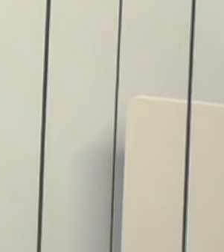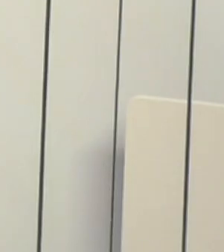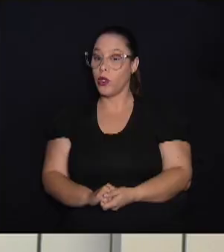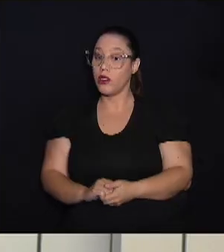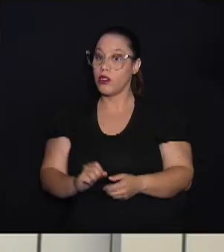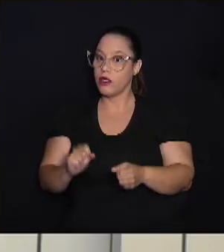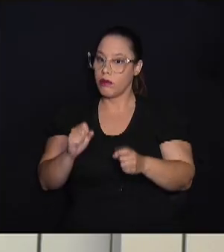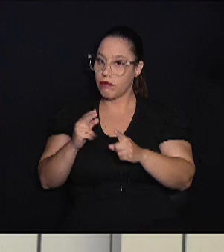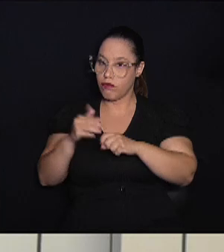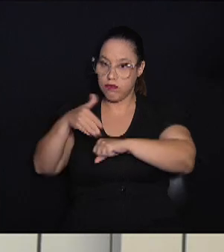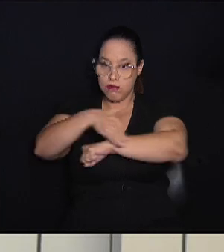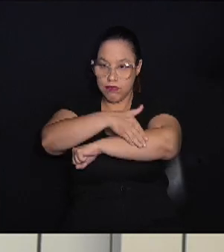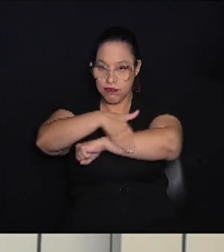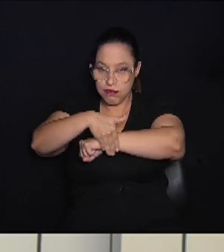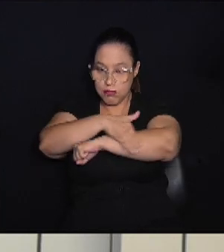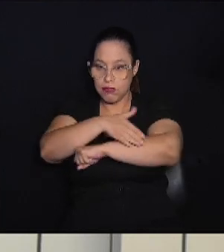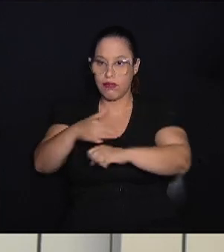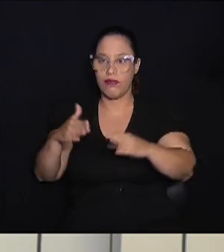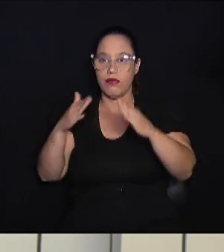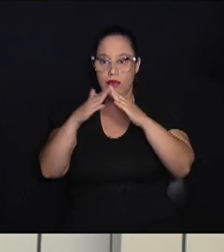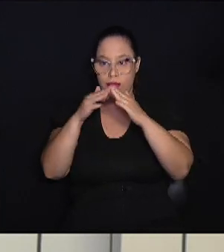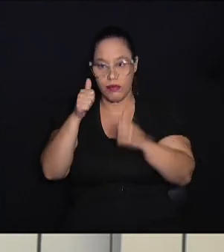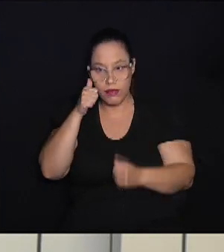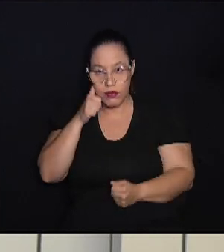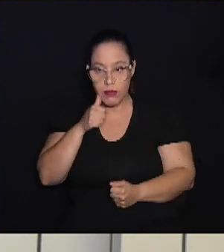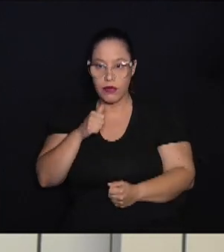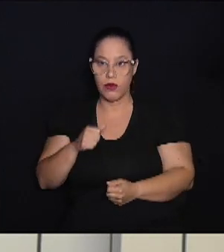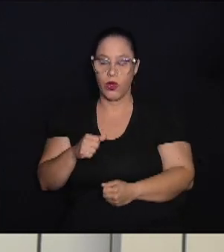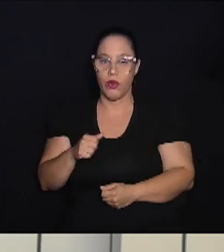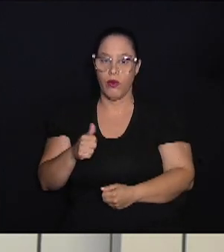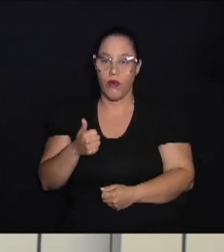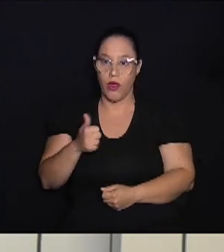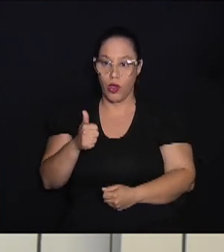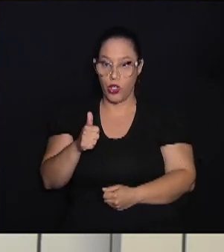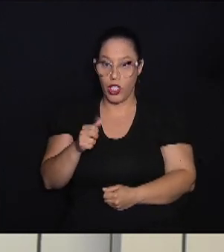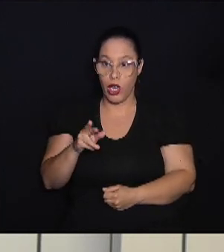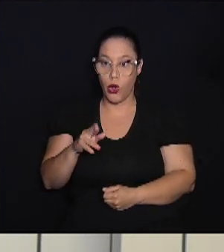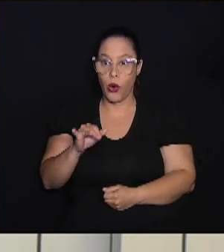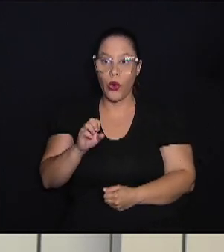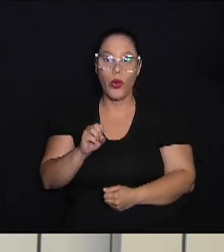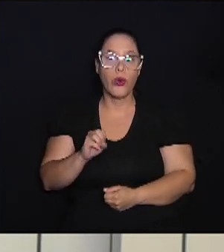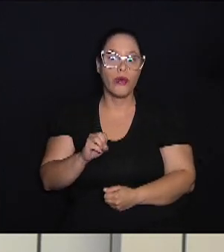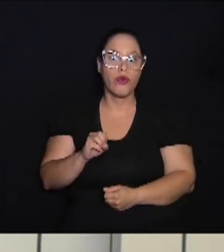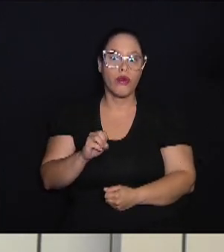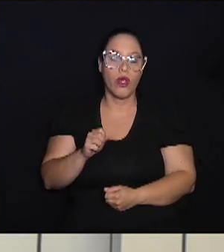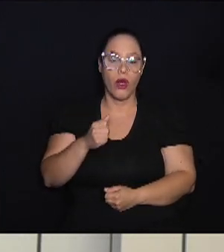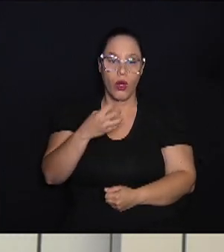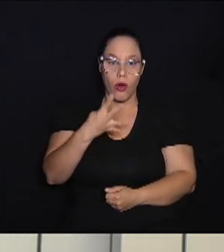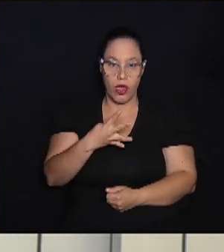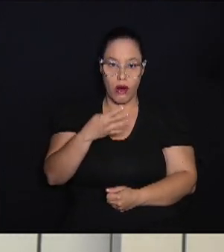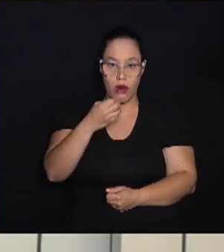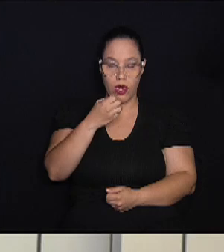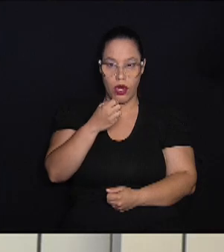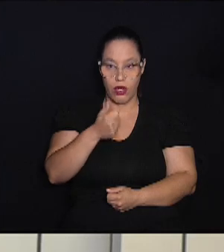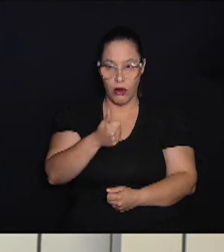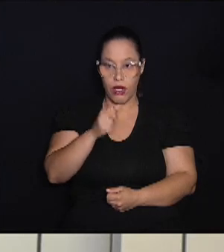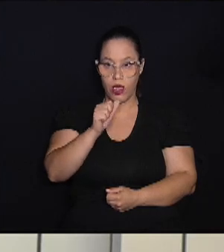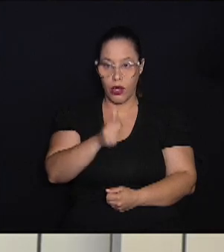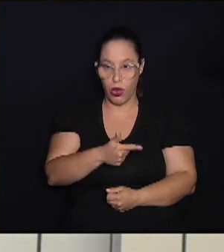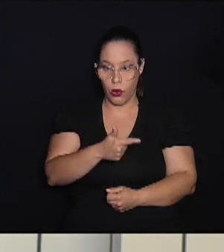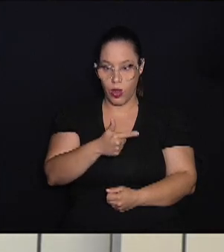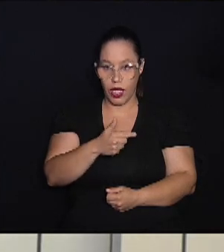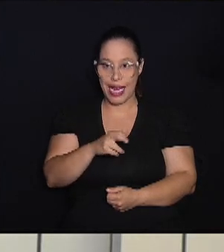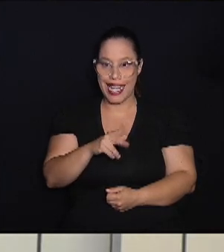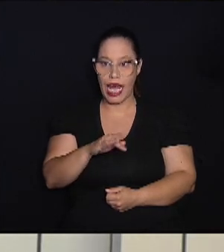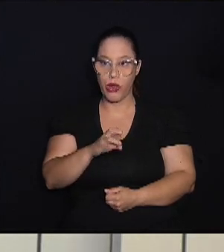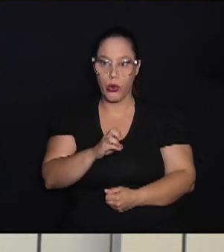Reforçando o endereço, então, a Casa da Mulher Campineira fica na rua 11 de agosto, número 412, no centro. E olha